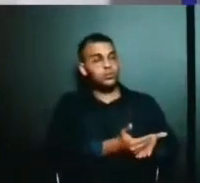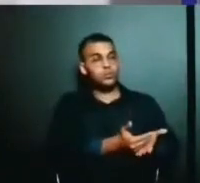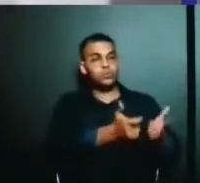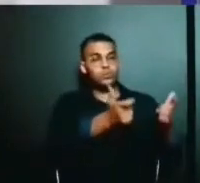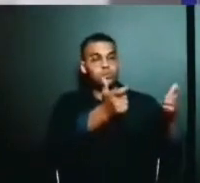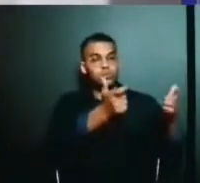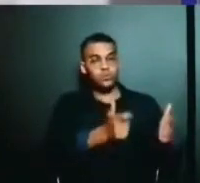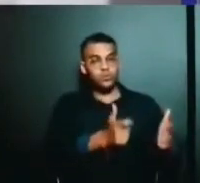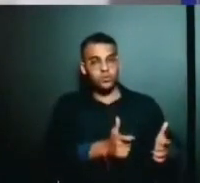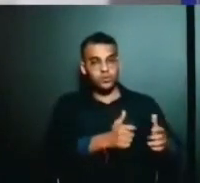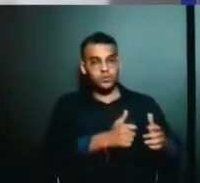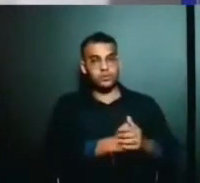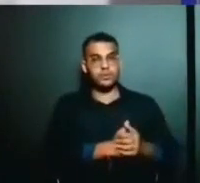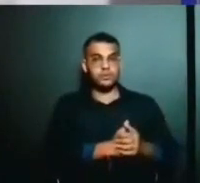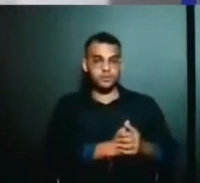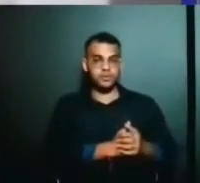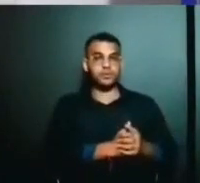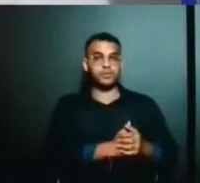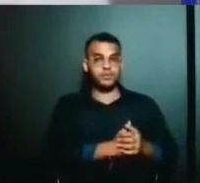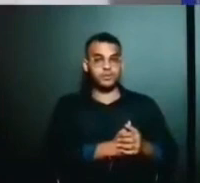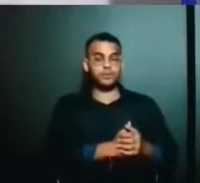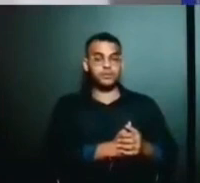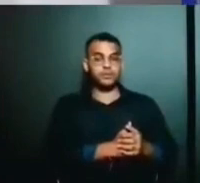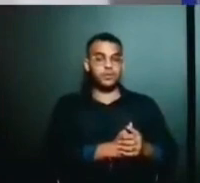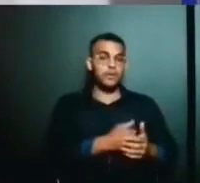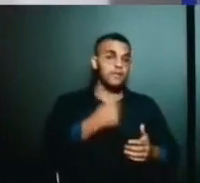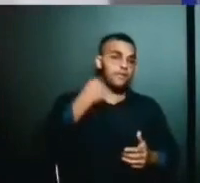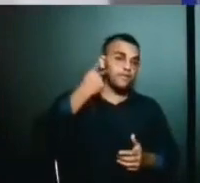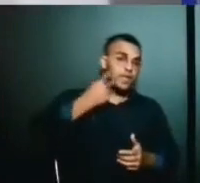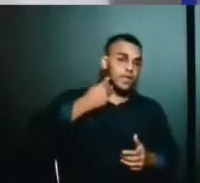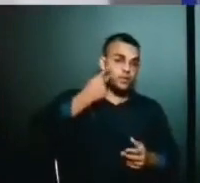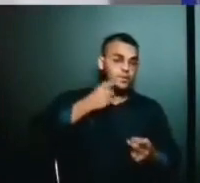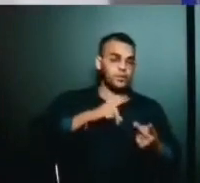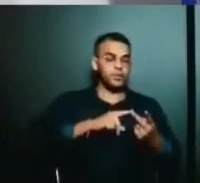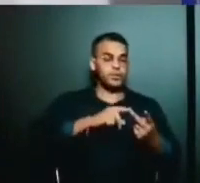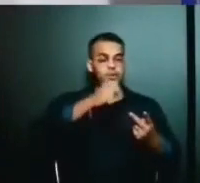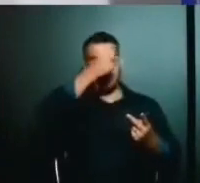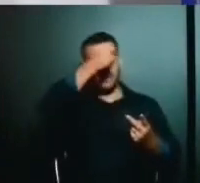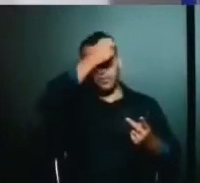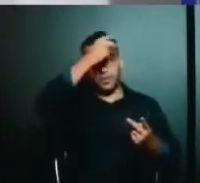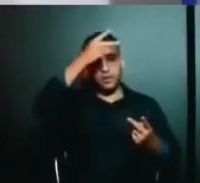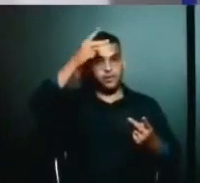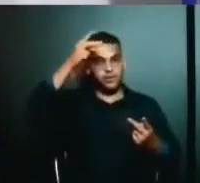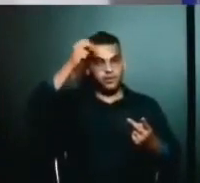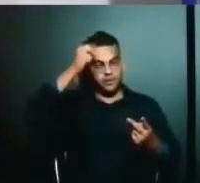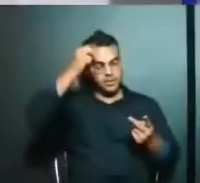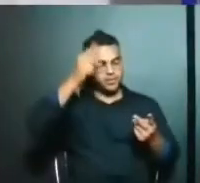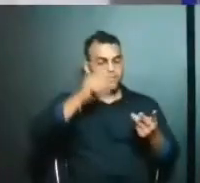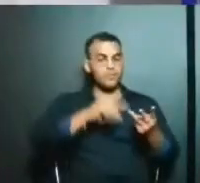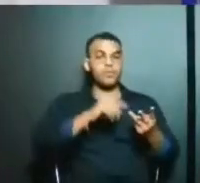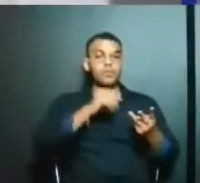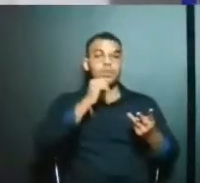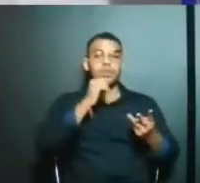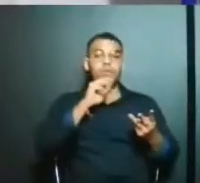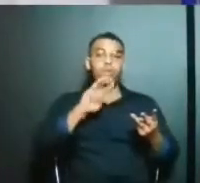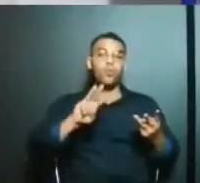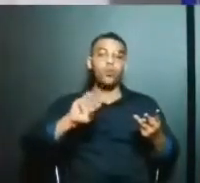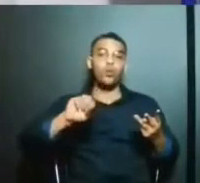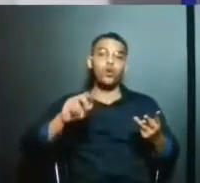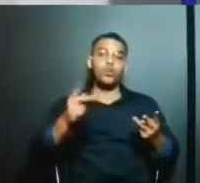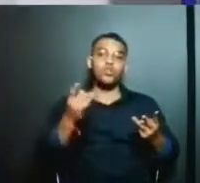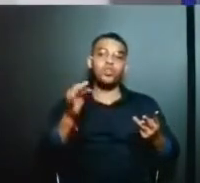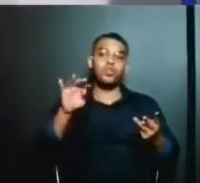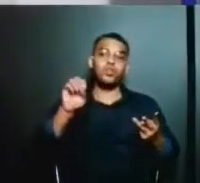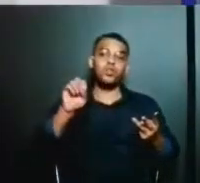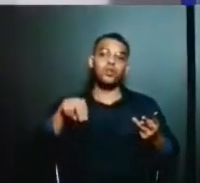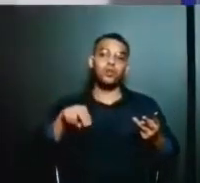estão muito perto no vereador, no prefeito, Washington pode ter um peso grande na